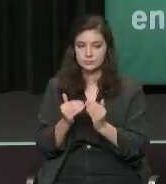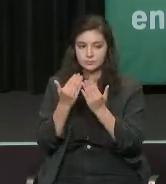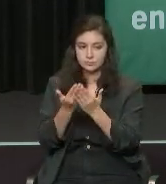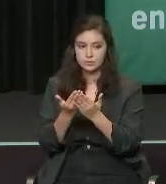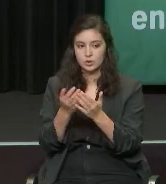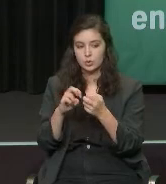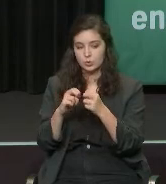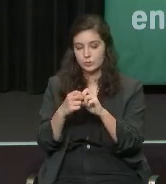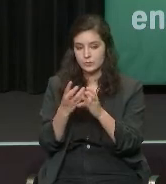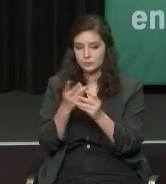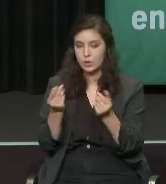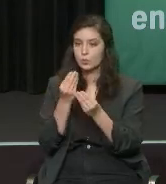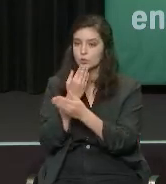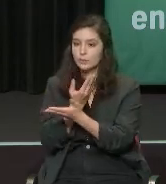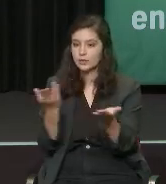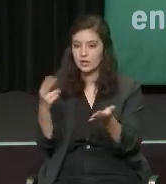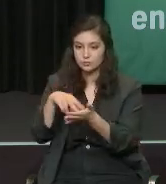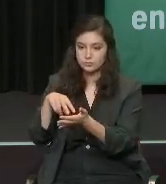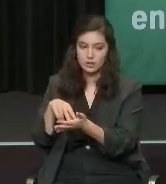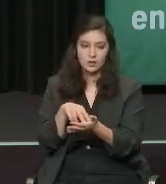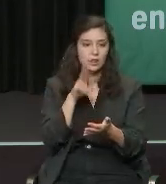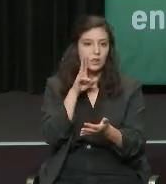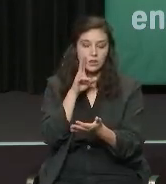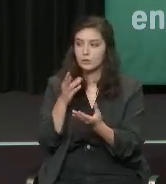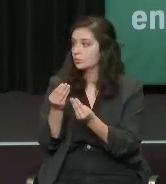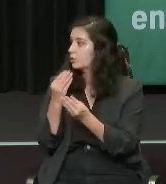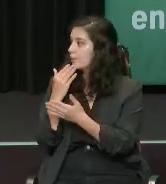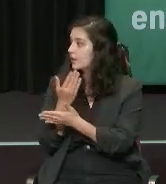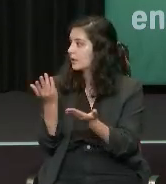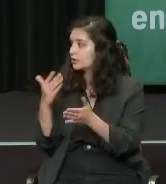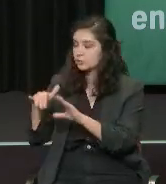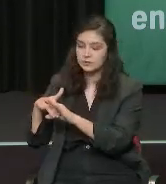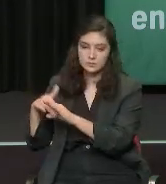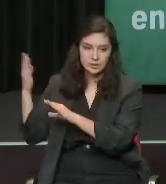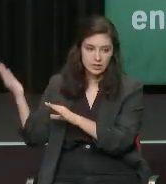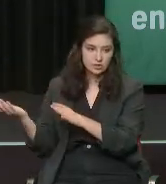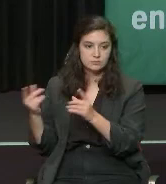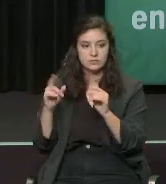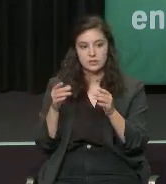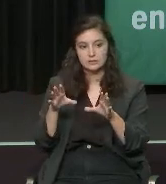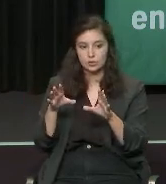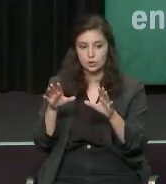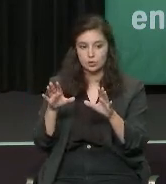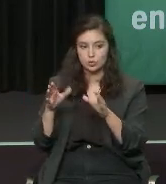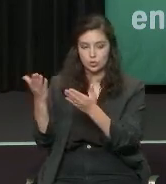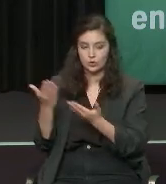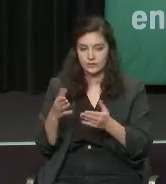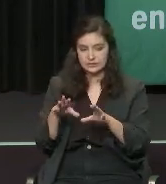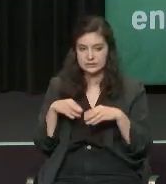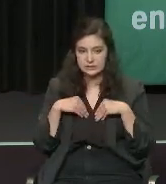estes problemas. Muito obrigada a todos que estiveram a assistir, muito obrigada a todos os participantes e por aceitarem o convite de estar aqui a